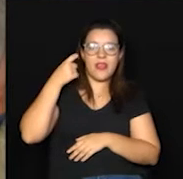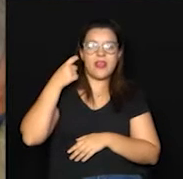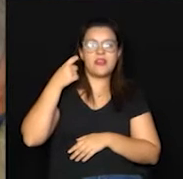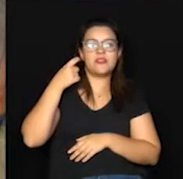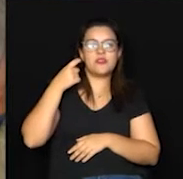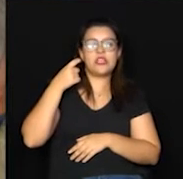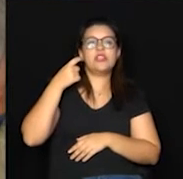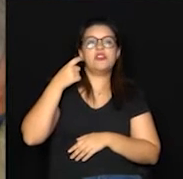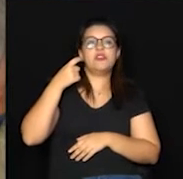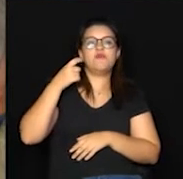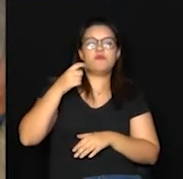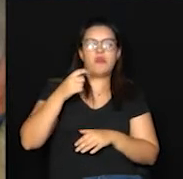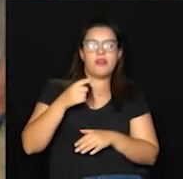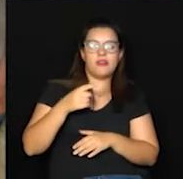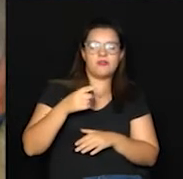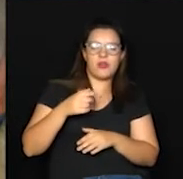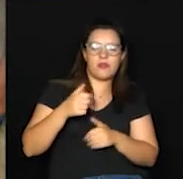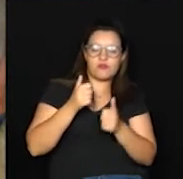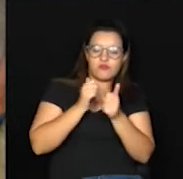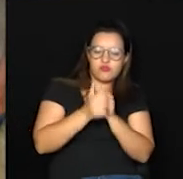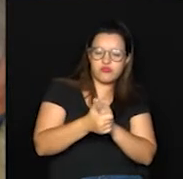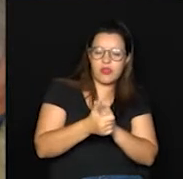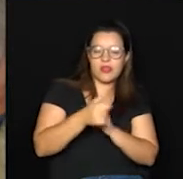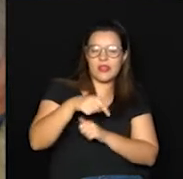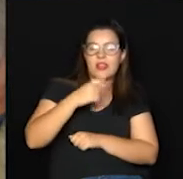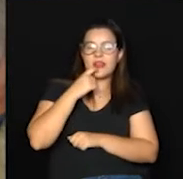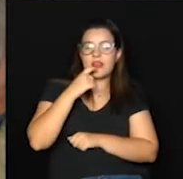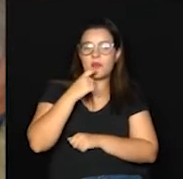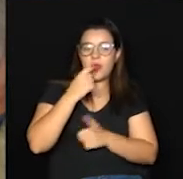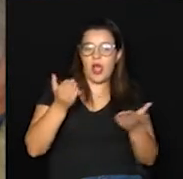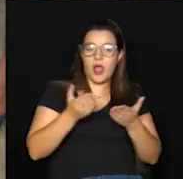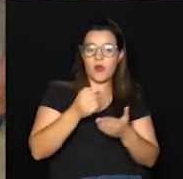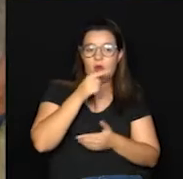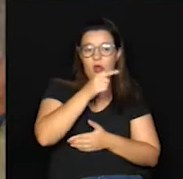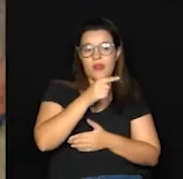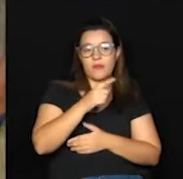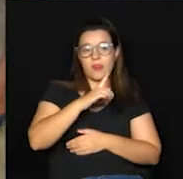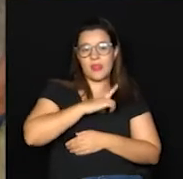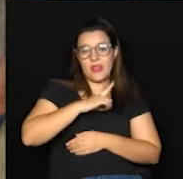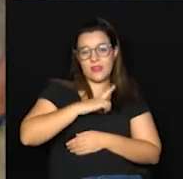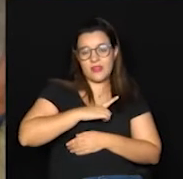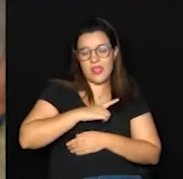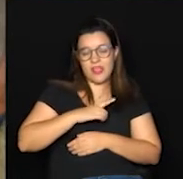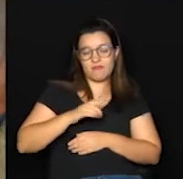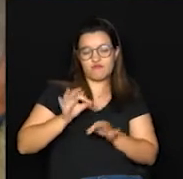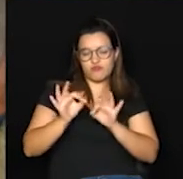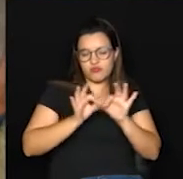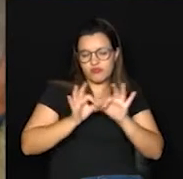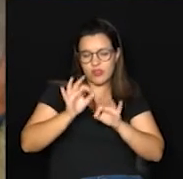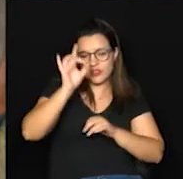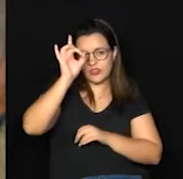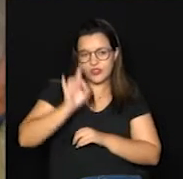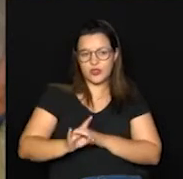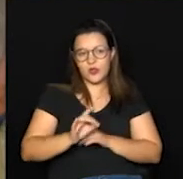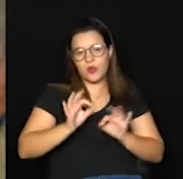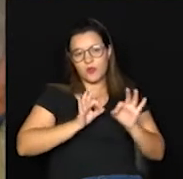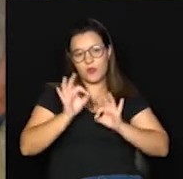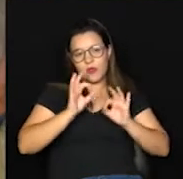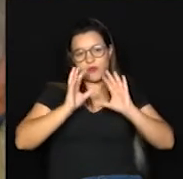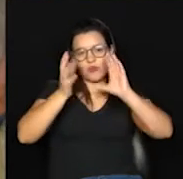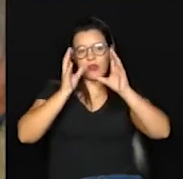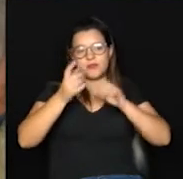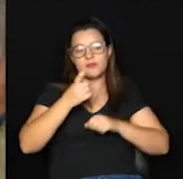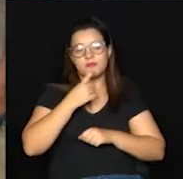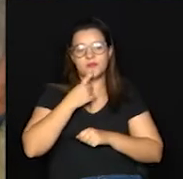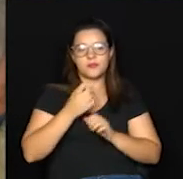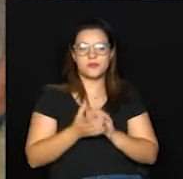comissão técnica e de toda a diretoria. Eles estão fazendo um trabalho fantástico há anos no projeto aqui de vôlei em Campinas. E que